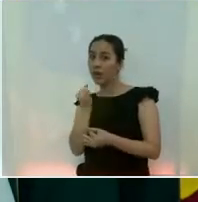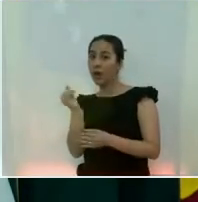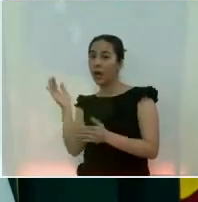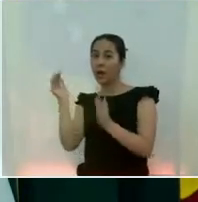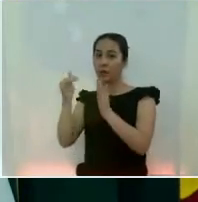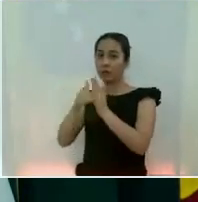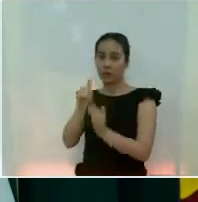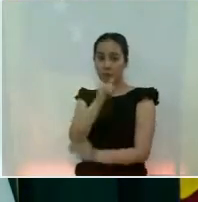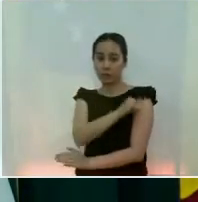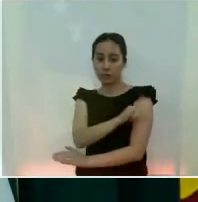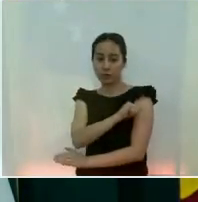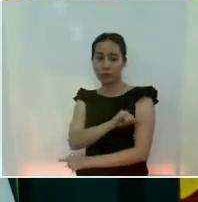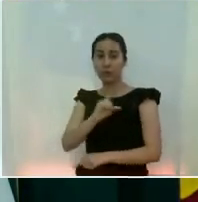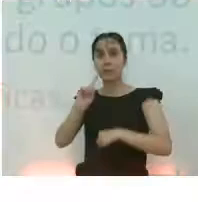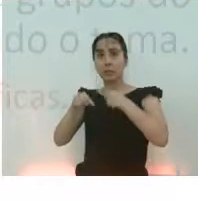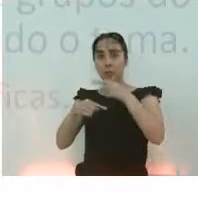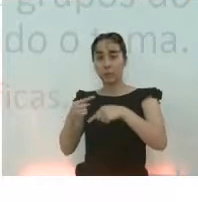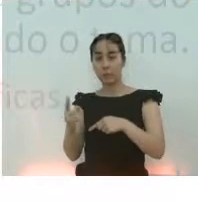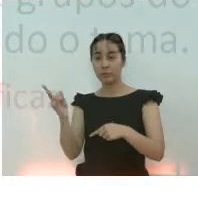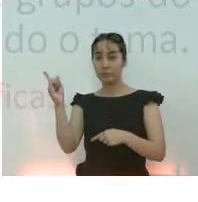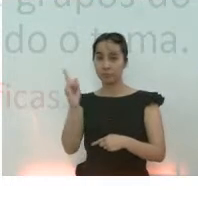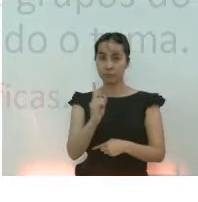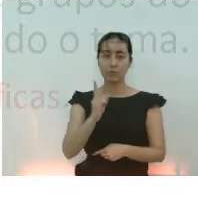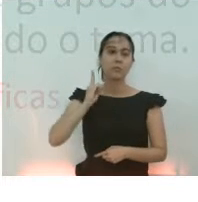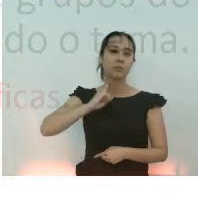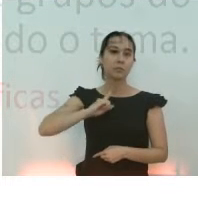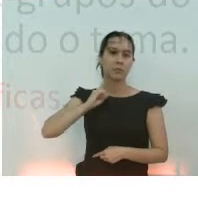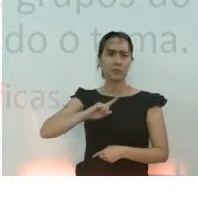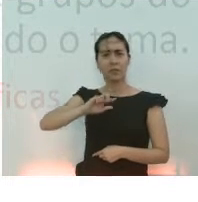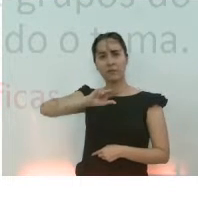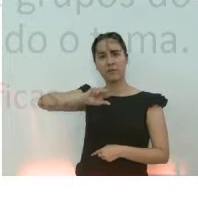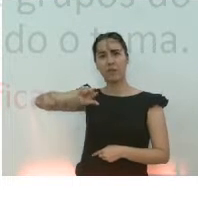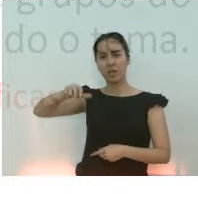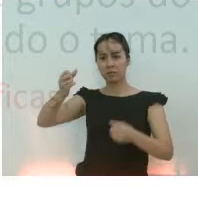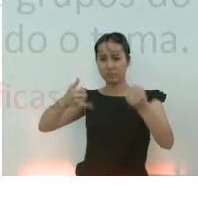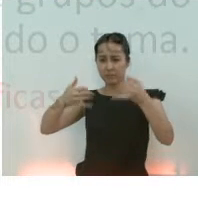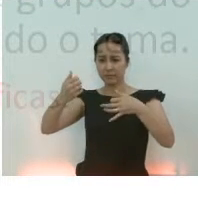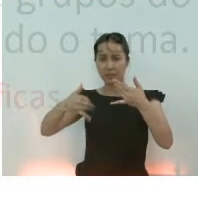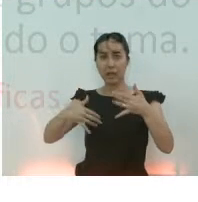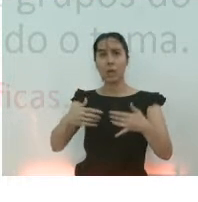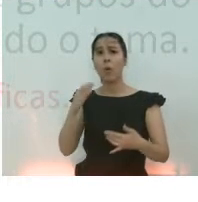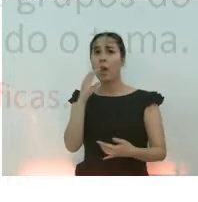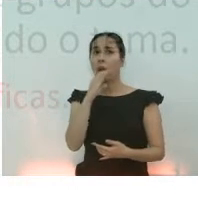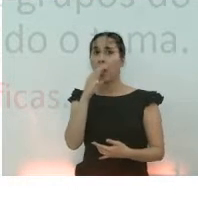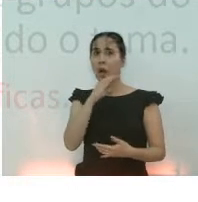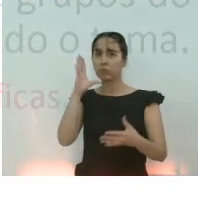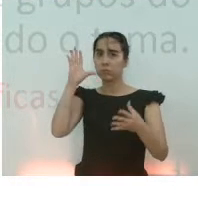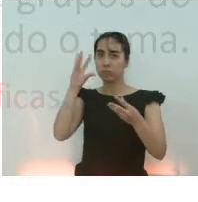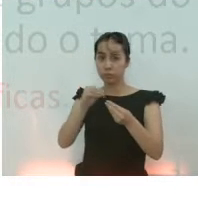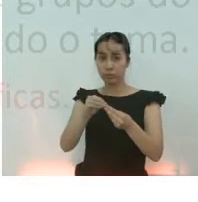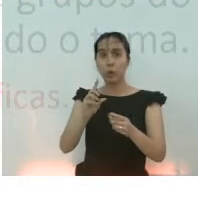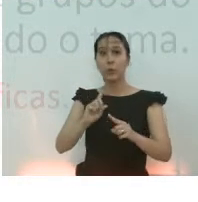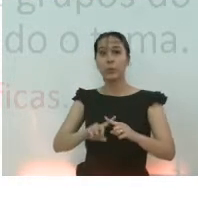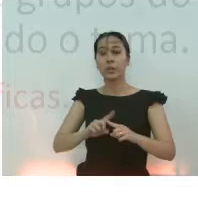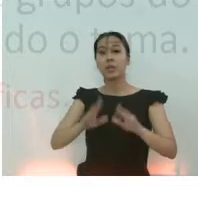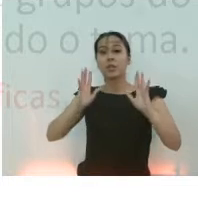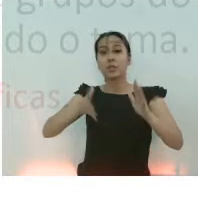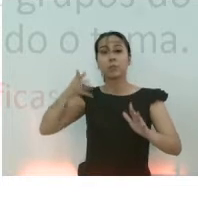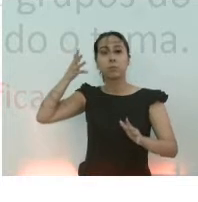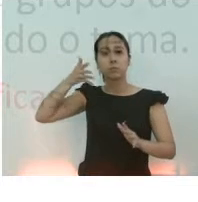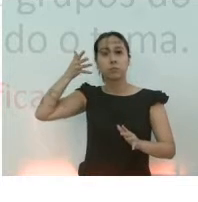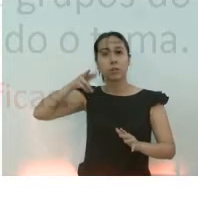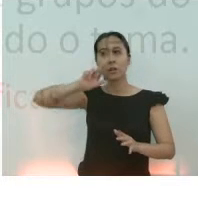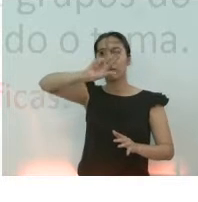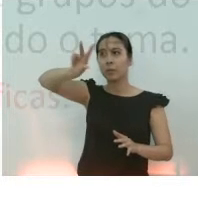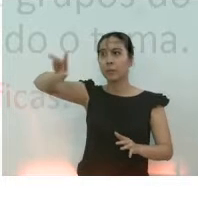alguns elementos aqui que vou passar muito rápido porque já foram vistos em outras palestras antes a metodologia nossa um